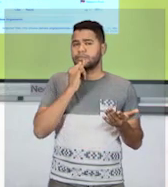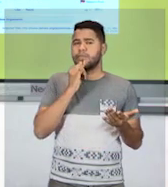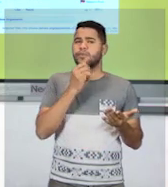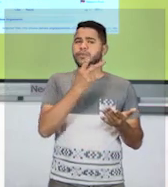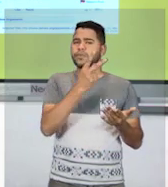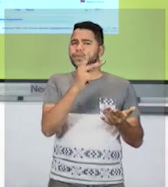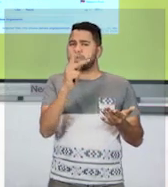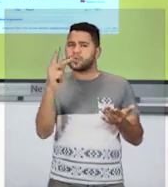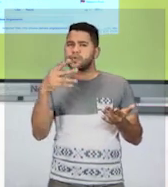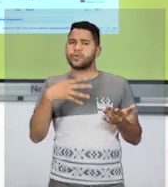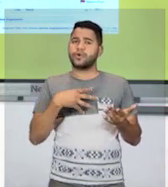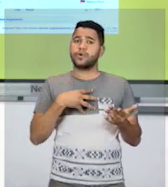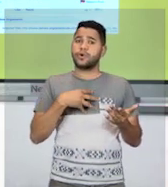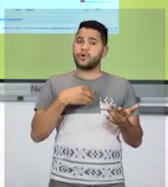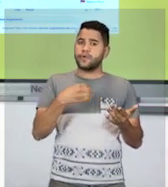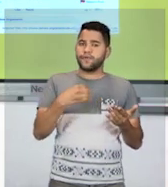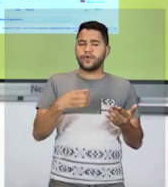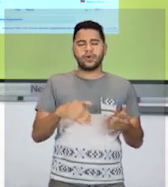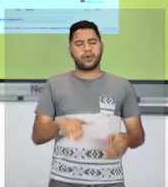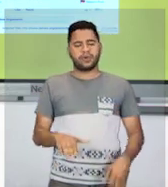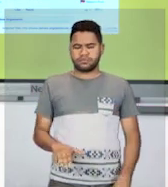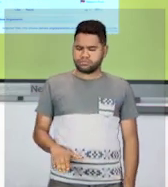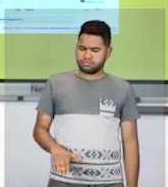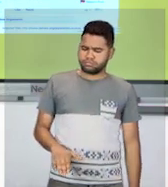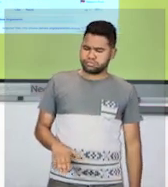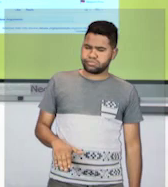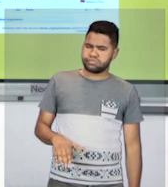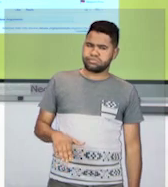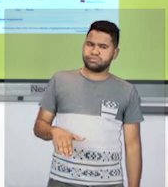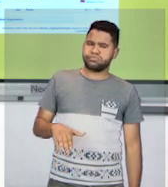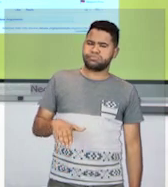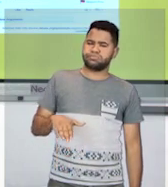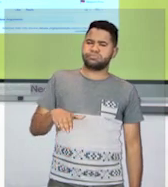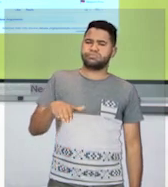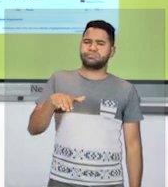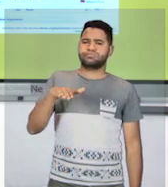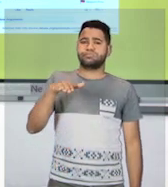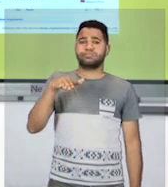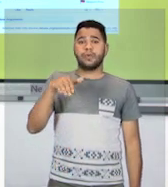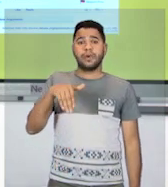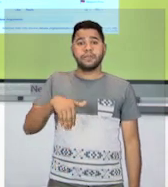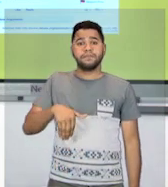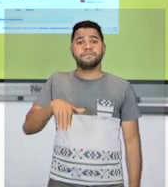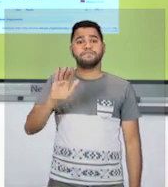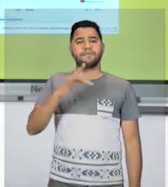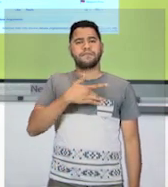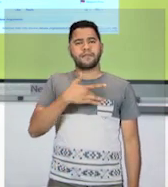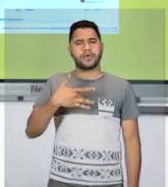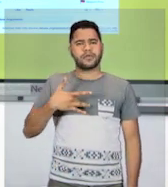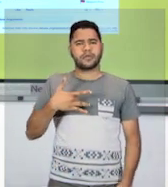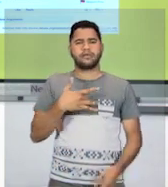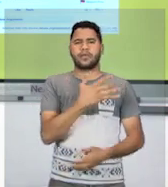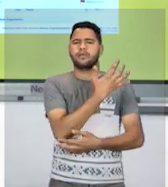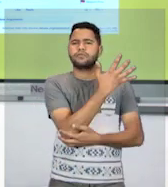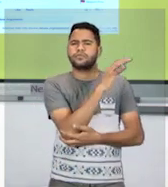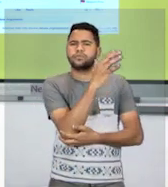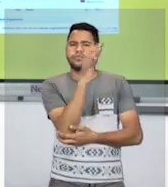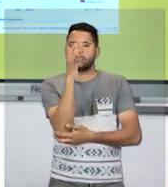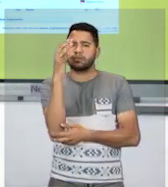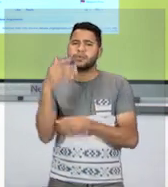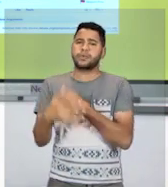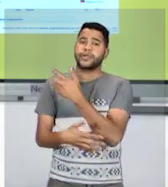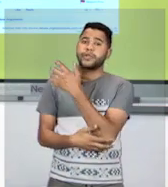filhos é as crianças vão crescer ali no ambiente muito mais saudável com a natureza em o